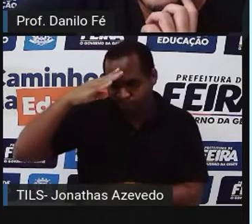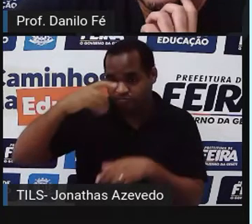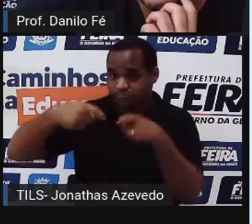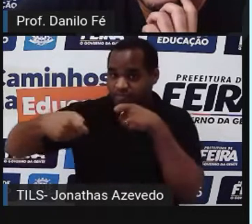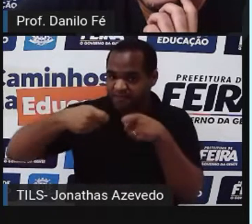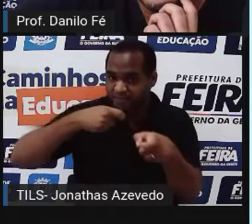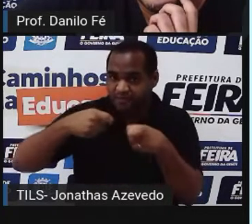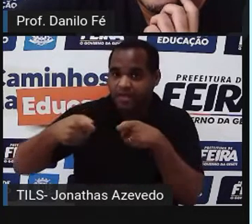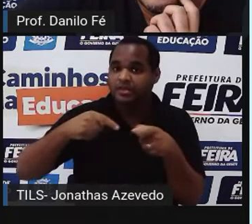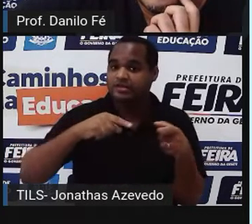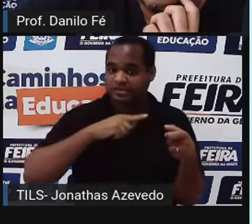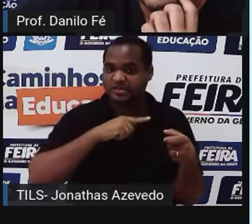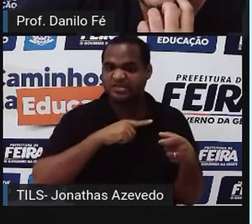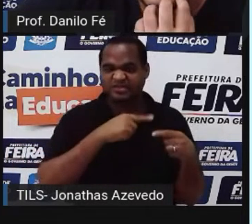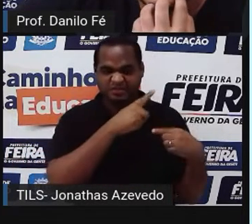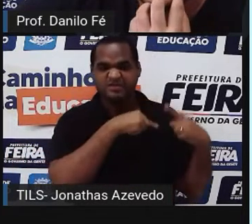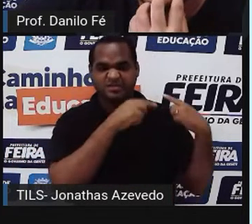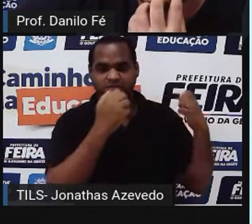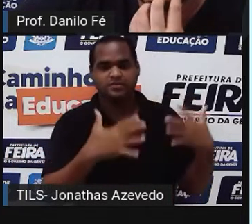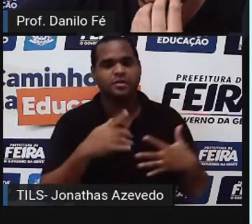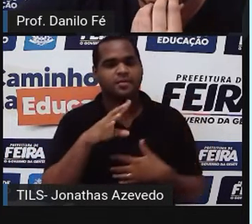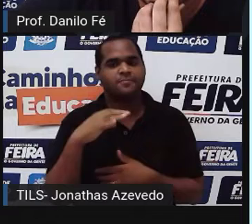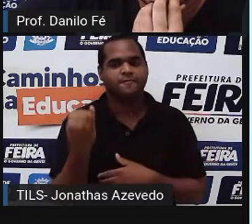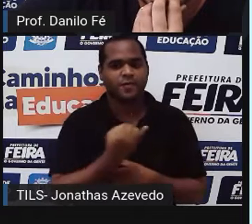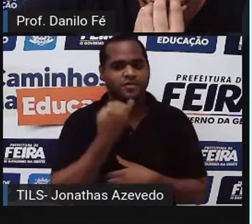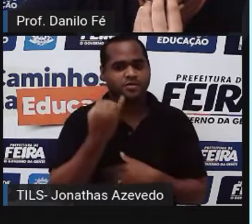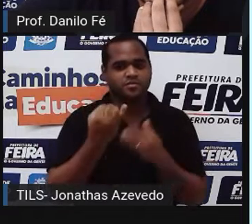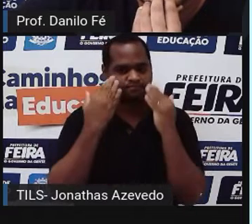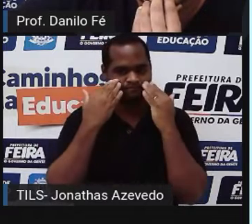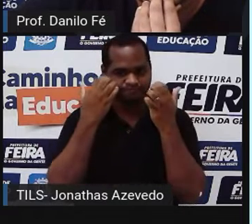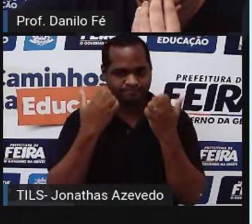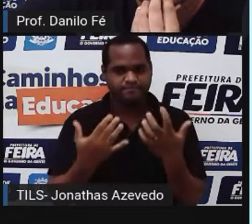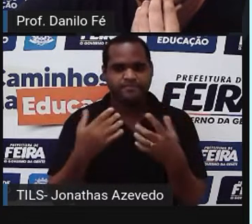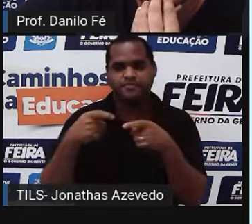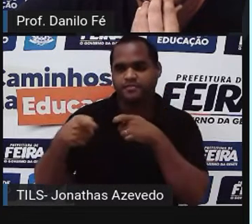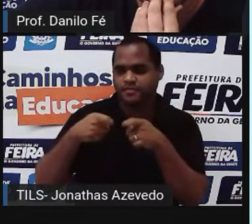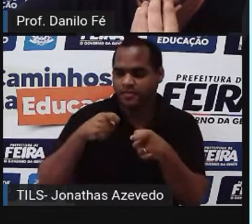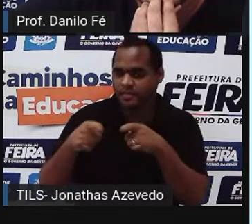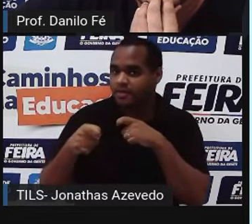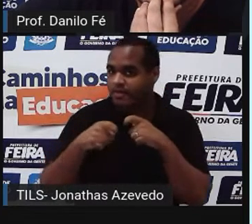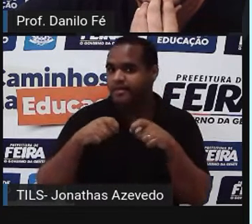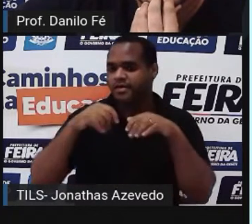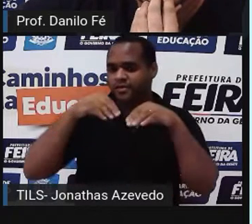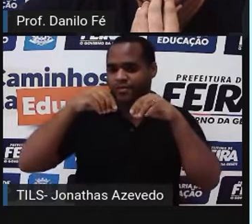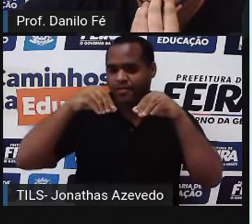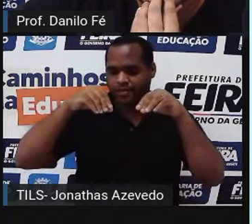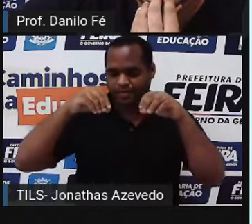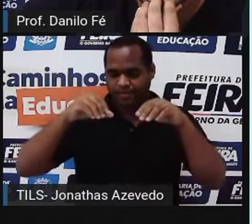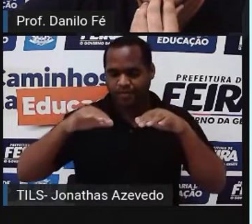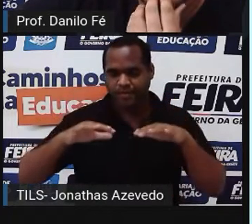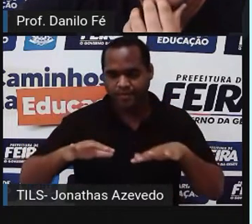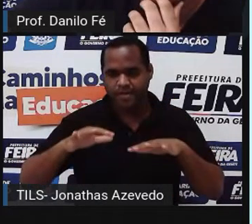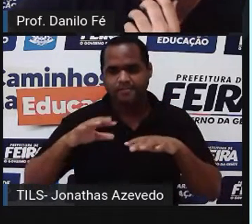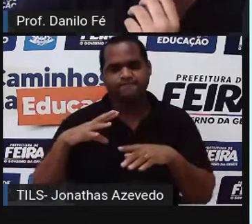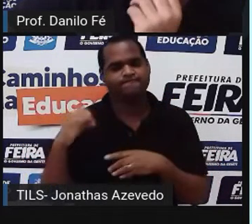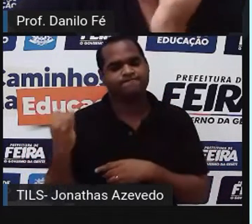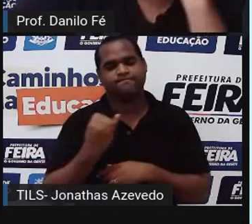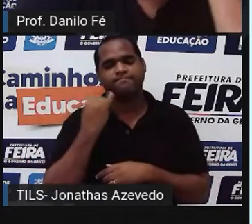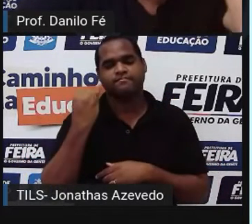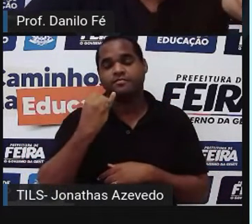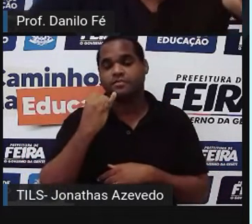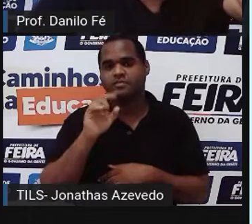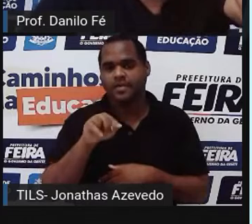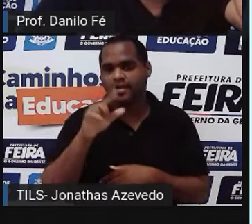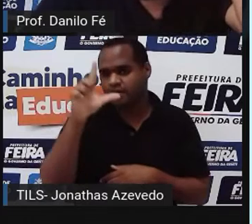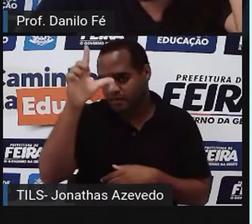na neve. É muito interessante isso. Essa guerra na neve é muito interessante, muito interessante. Os